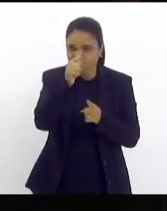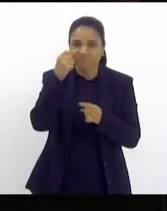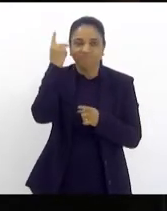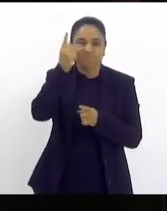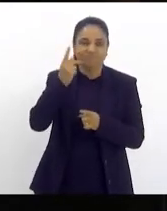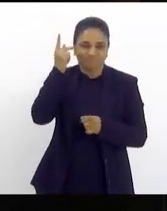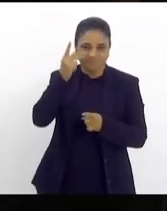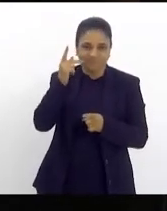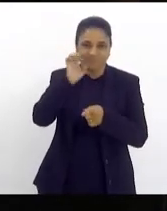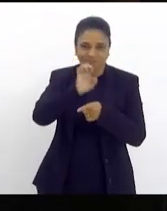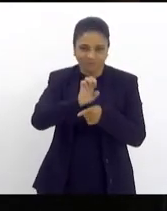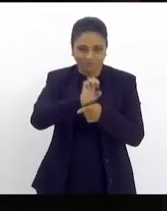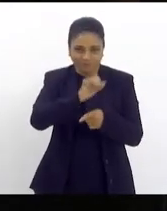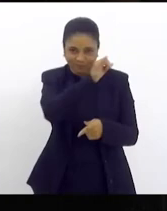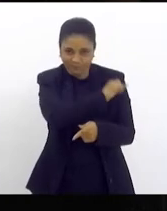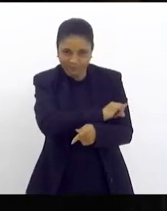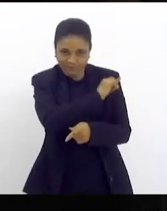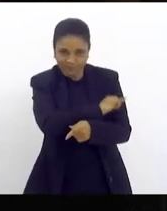Janeiro.